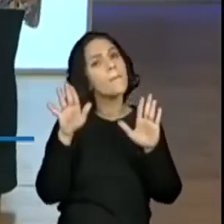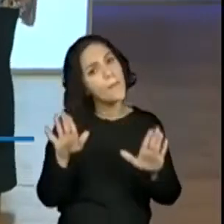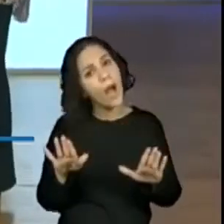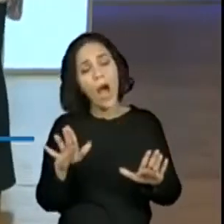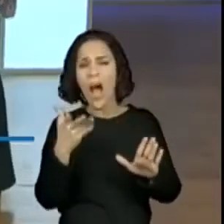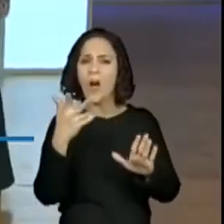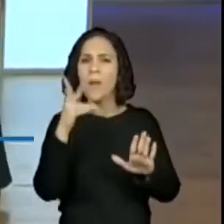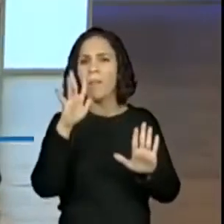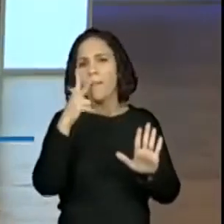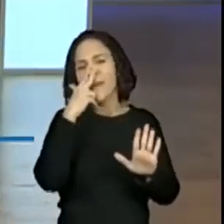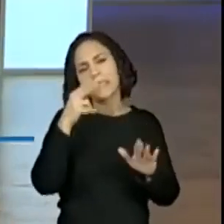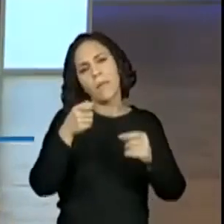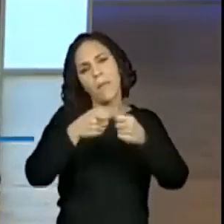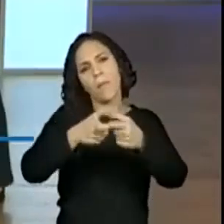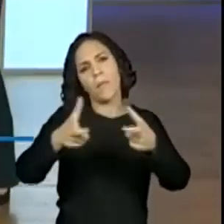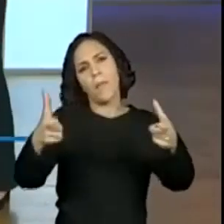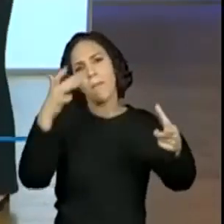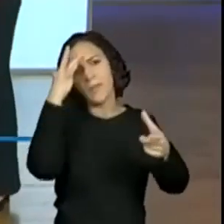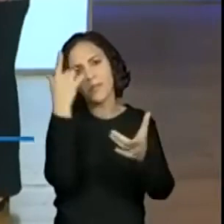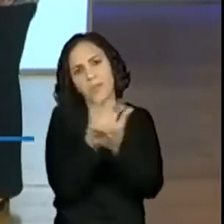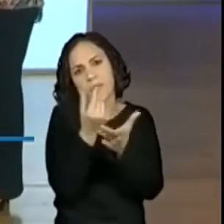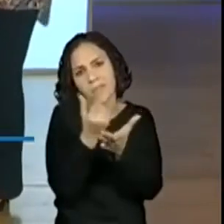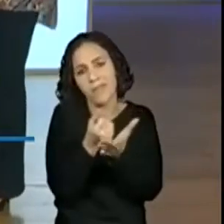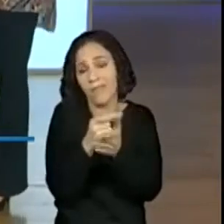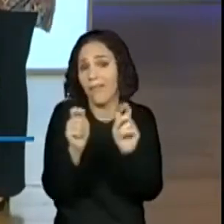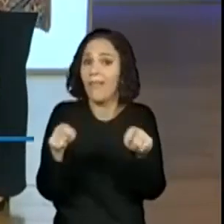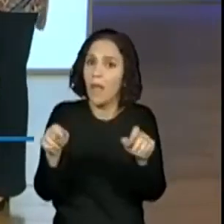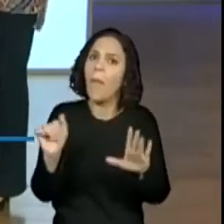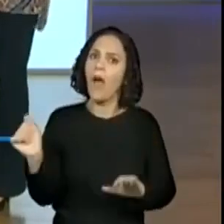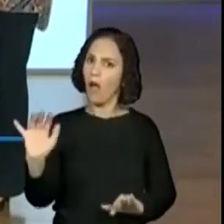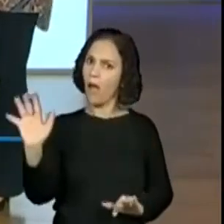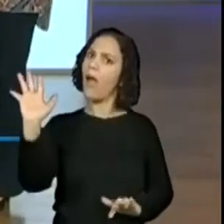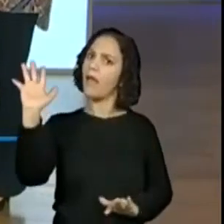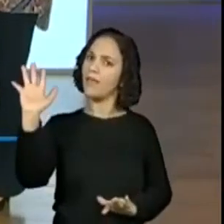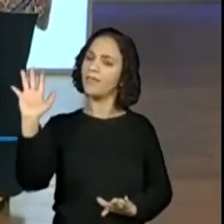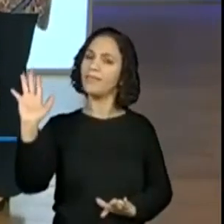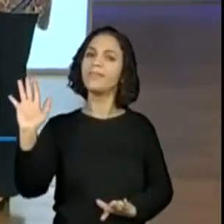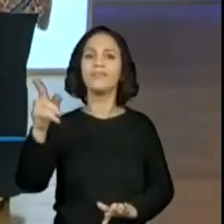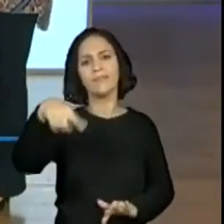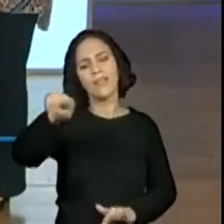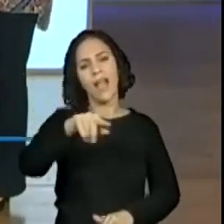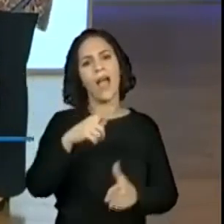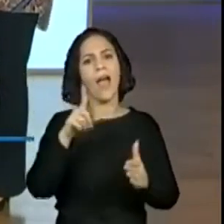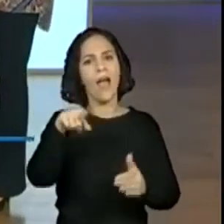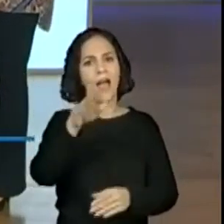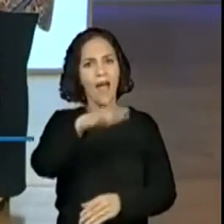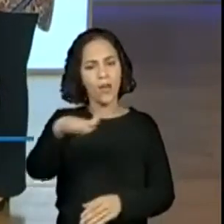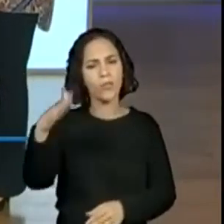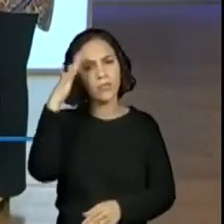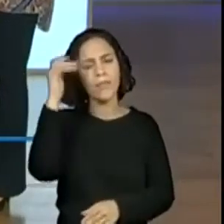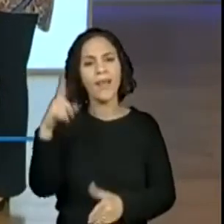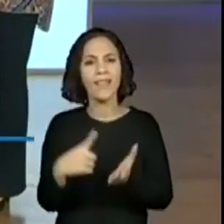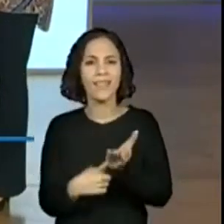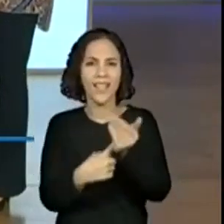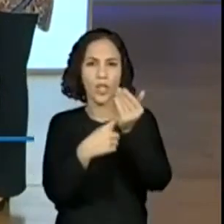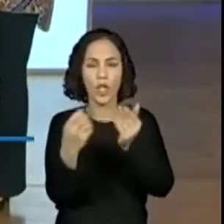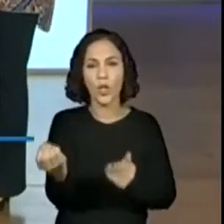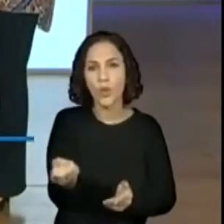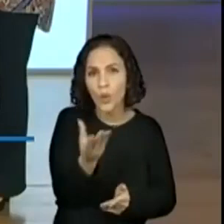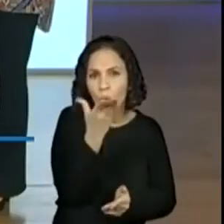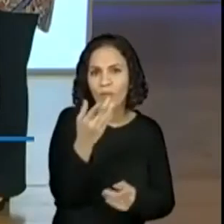acesso tá mais fácil a esses equipamentos assim né então todos os alunos sabem que é uma tecnologia nova dessa Nova